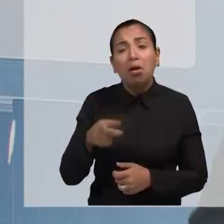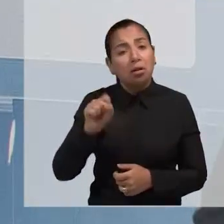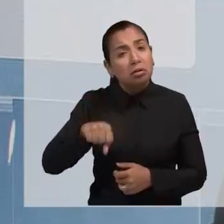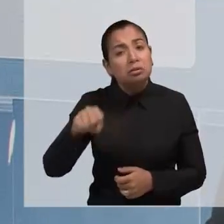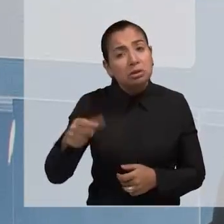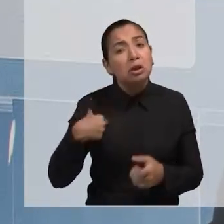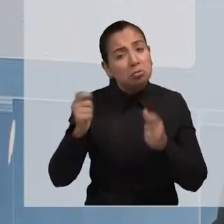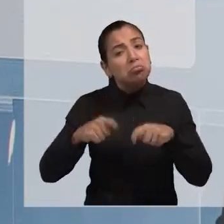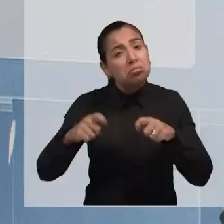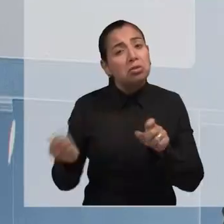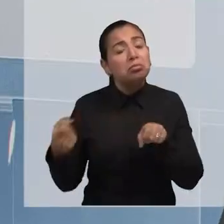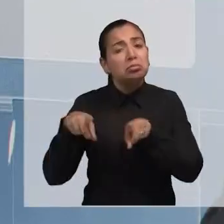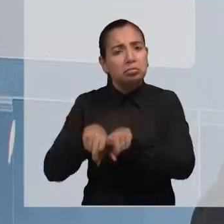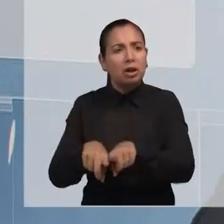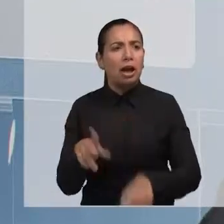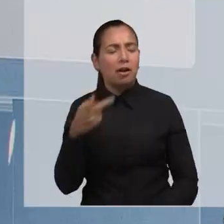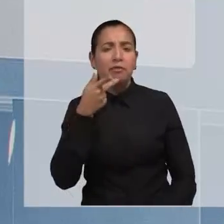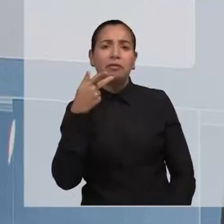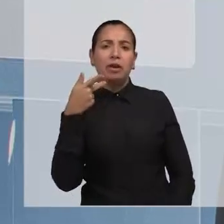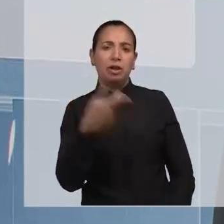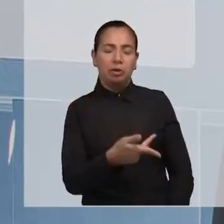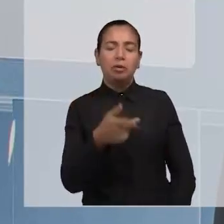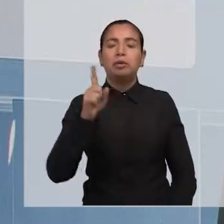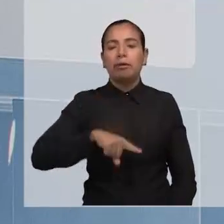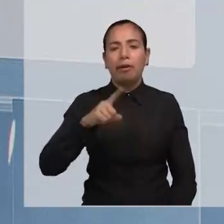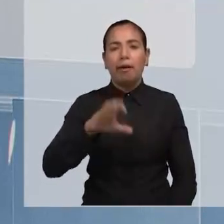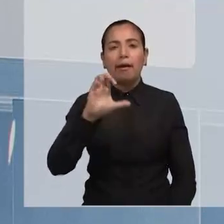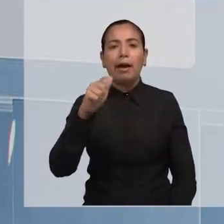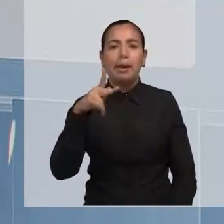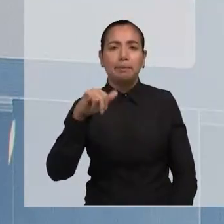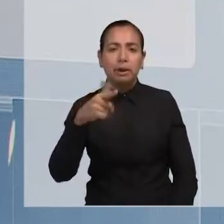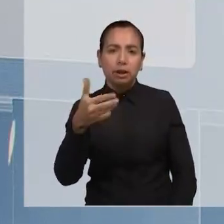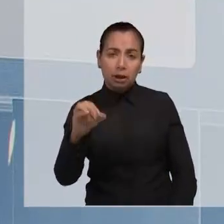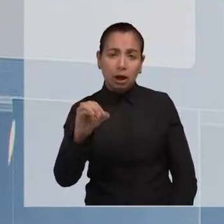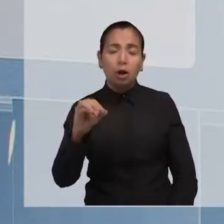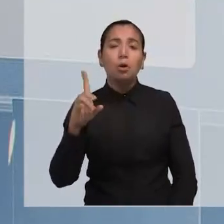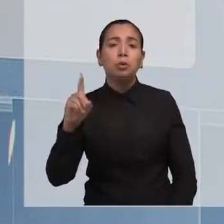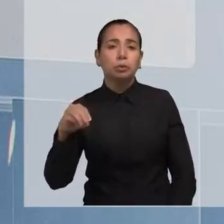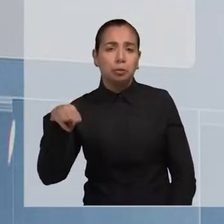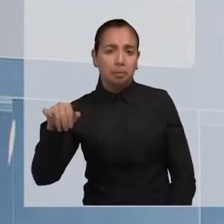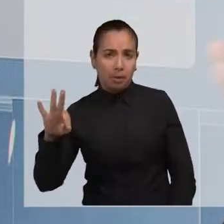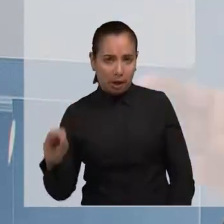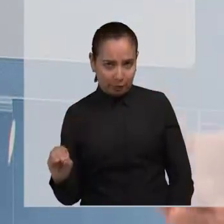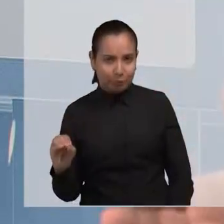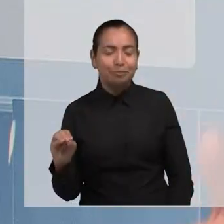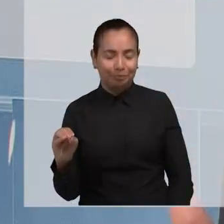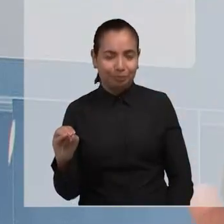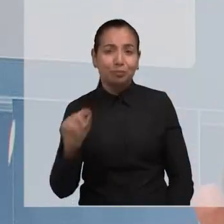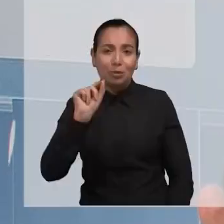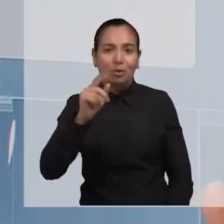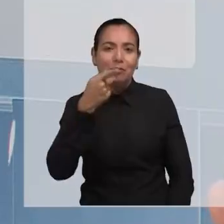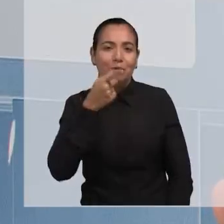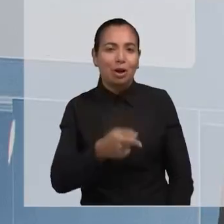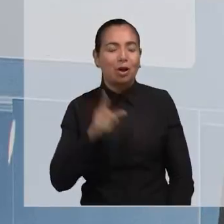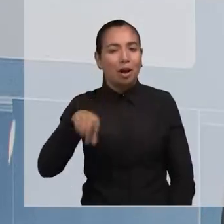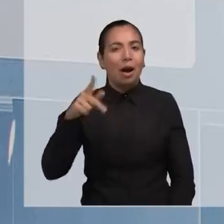necessidade. Aí chamou ele de Capitão do Mato e criou o problema do Capitão do Mato. Do Capitão do Mato é que veio a história do